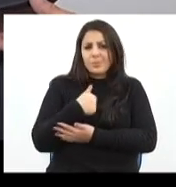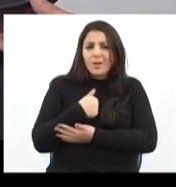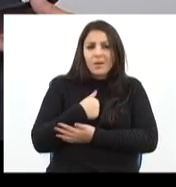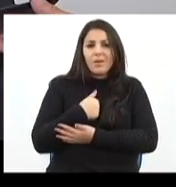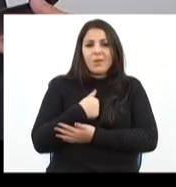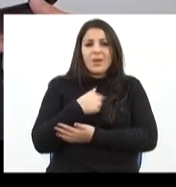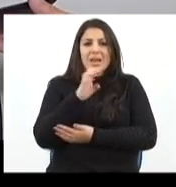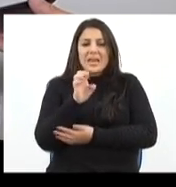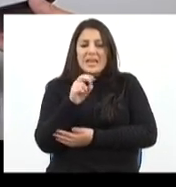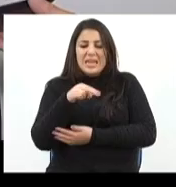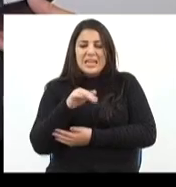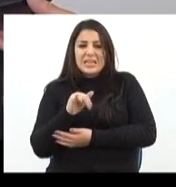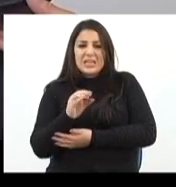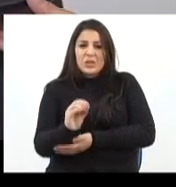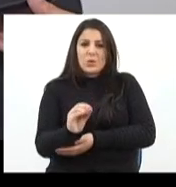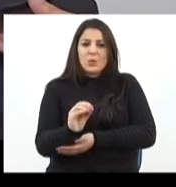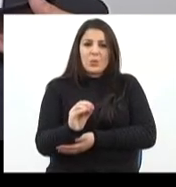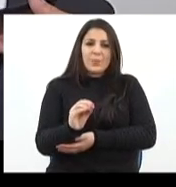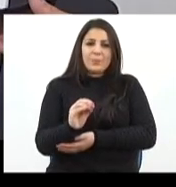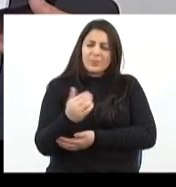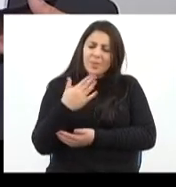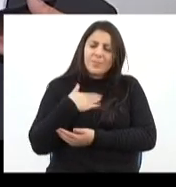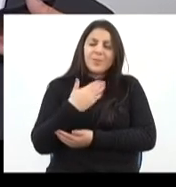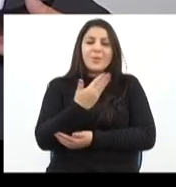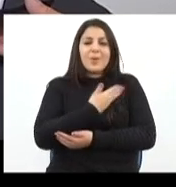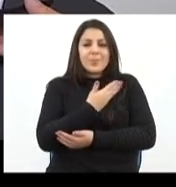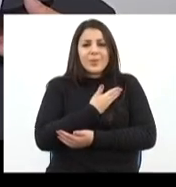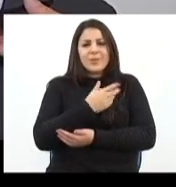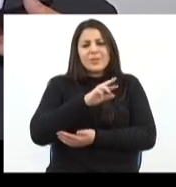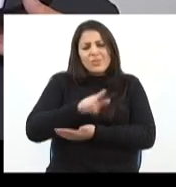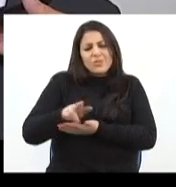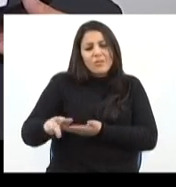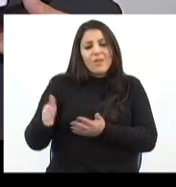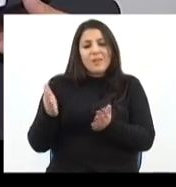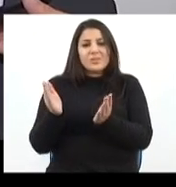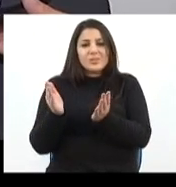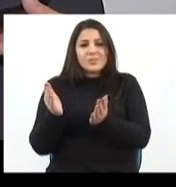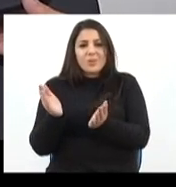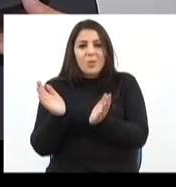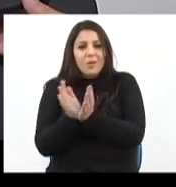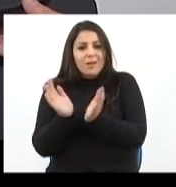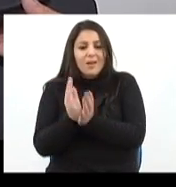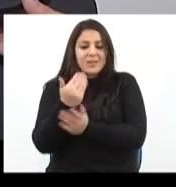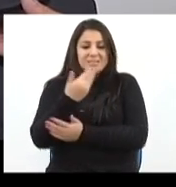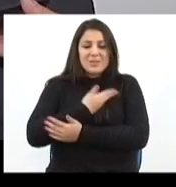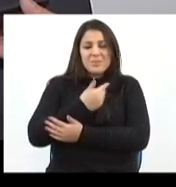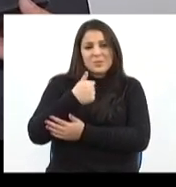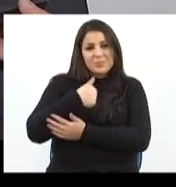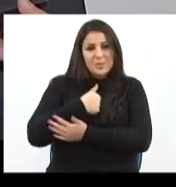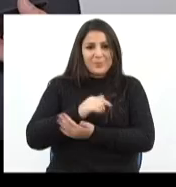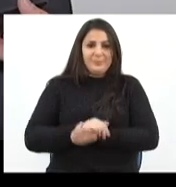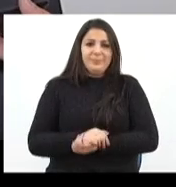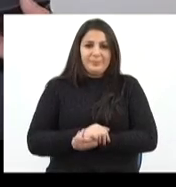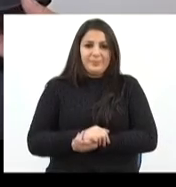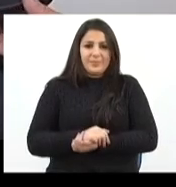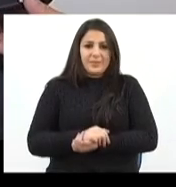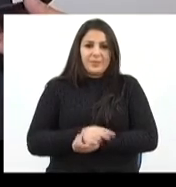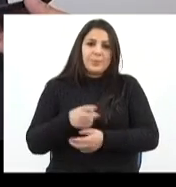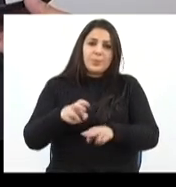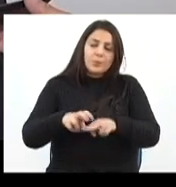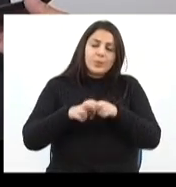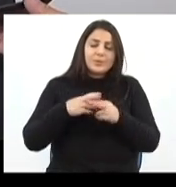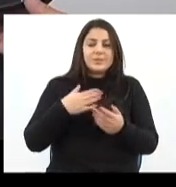o Enio Oliveira, presidente, é meu amigo. Nós se identificamos com aquele grupo que nós temos uma amizade. E aí a gente